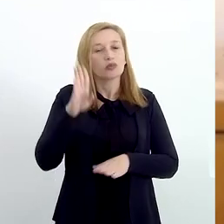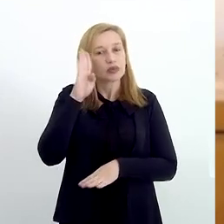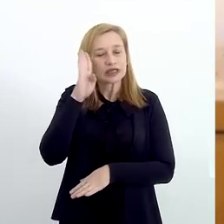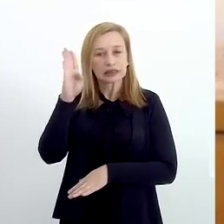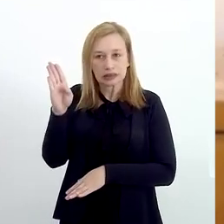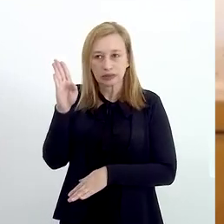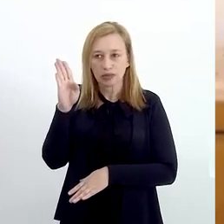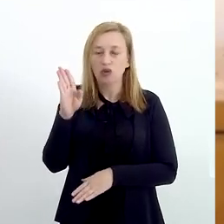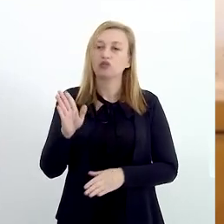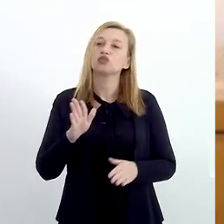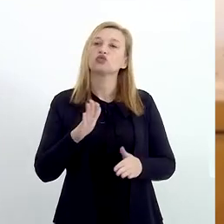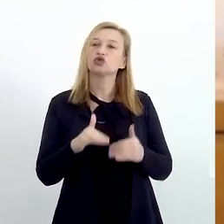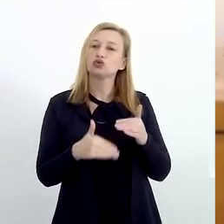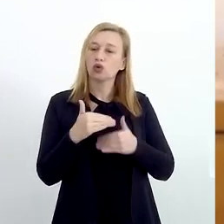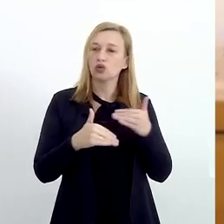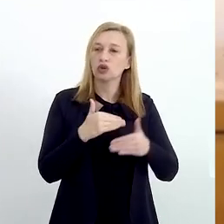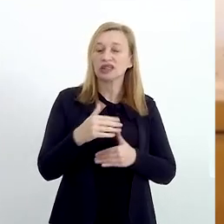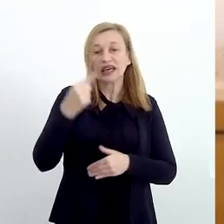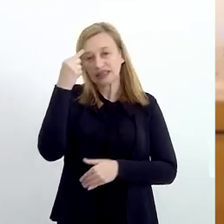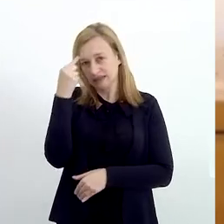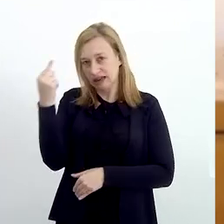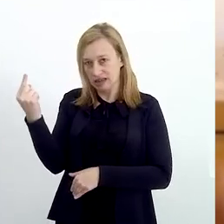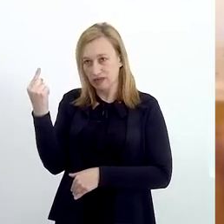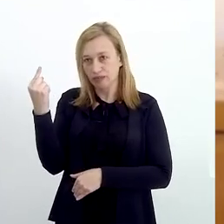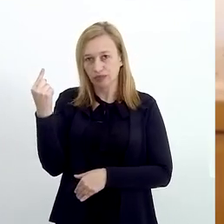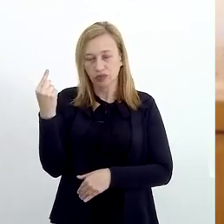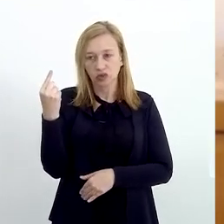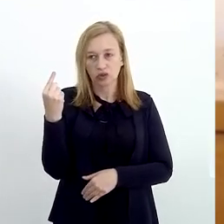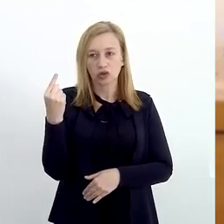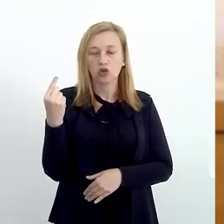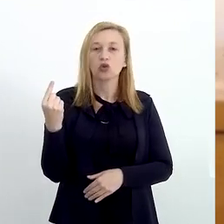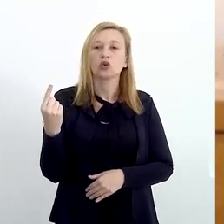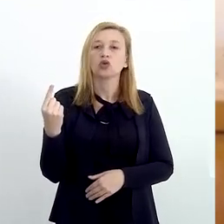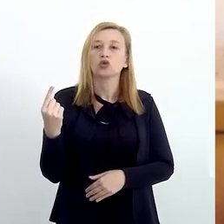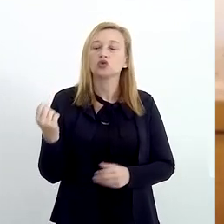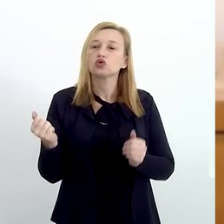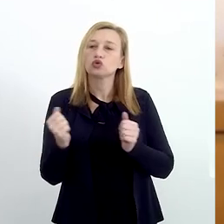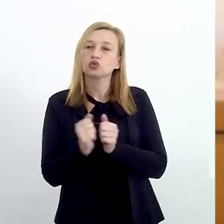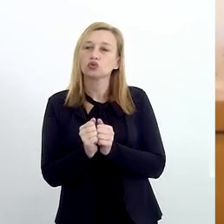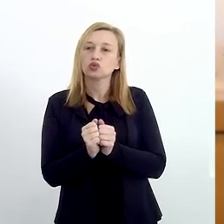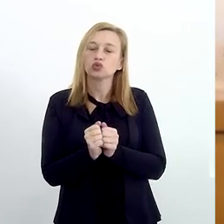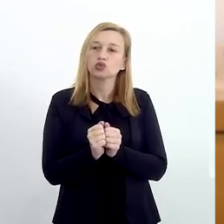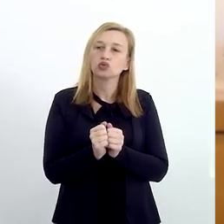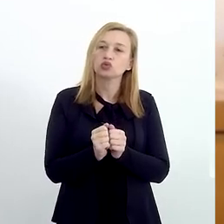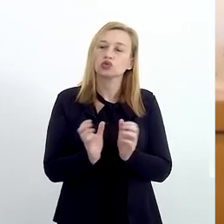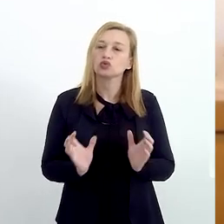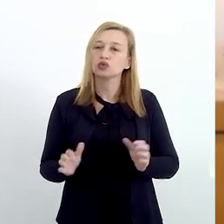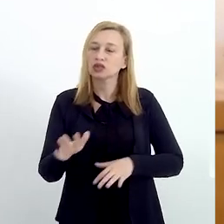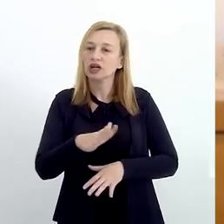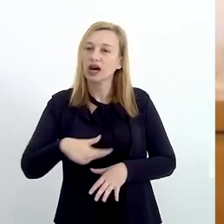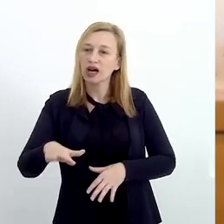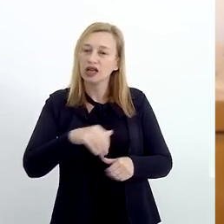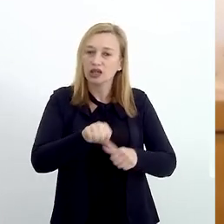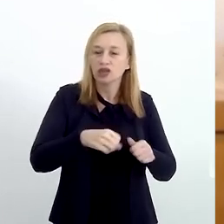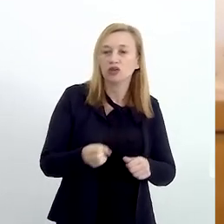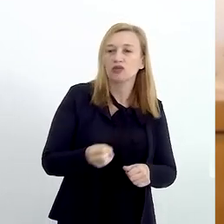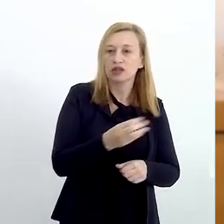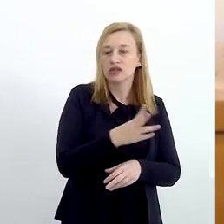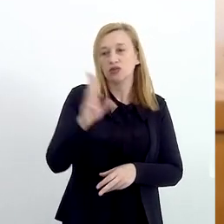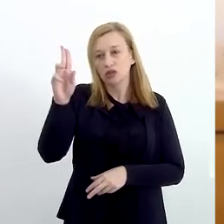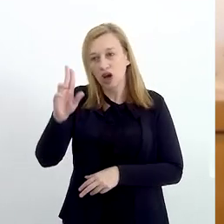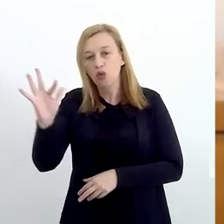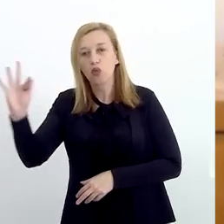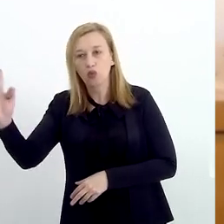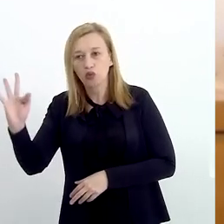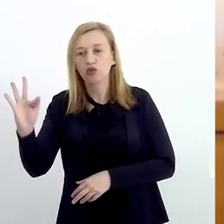ela ela era principalmente no desenvolvimento da ideia mas água junto da nossa agência de inovação na